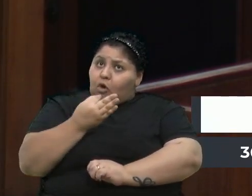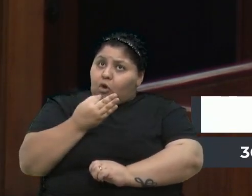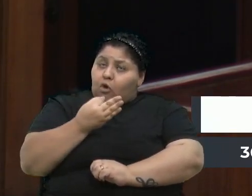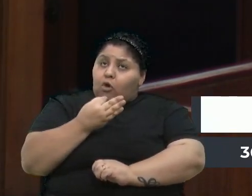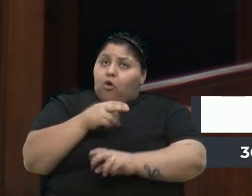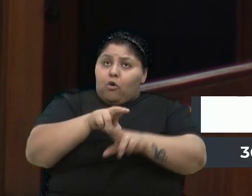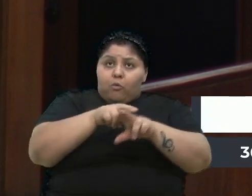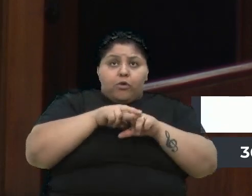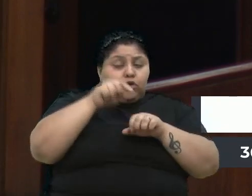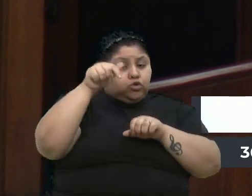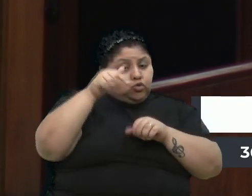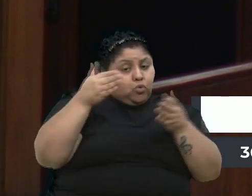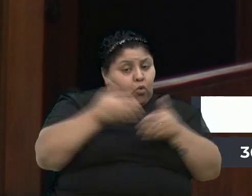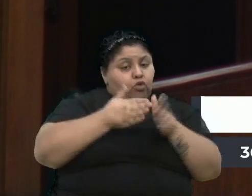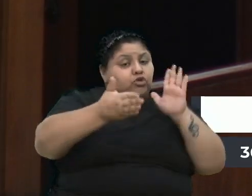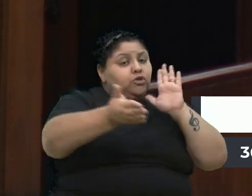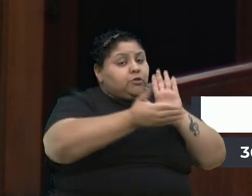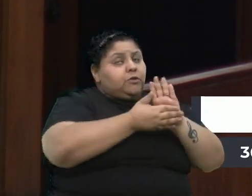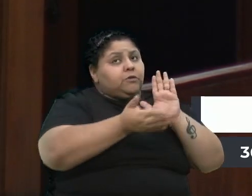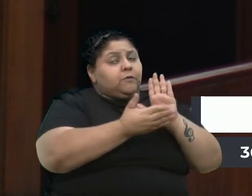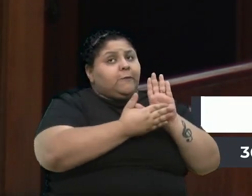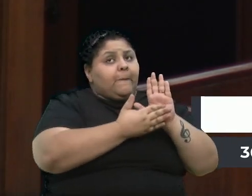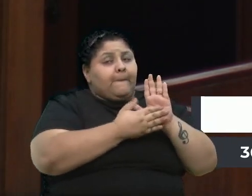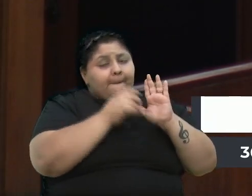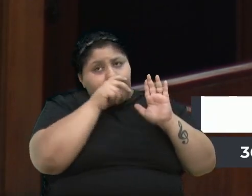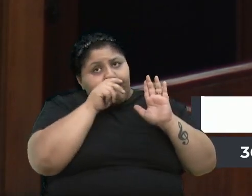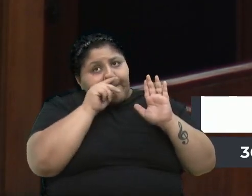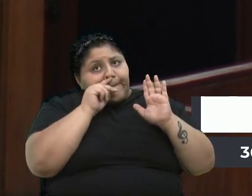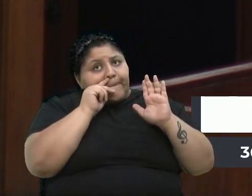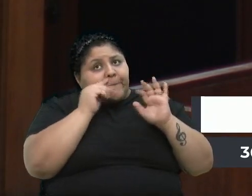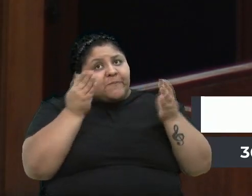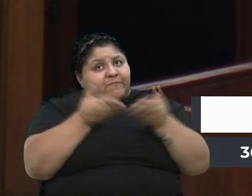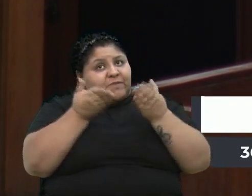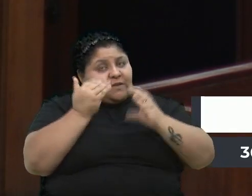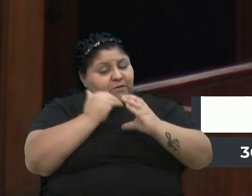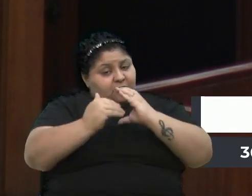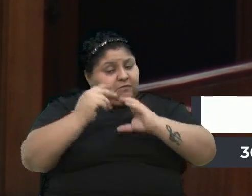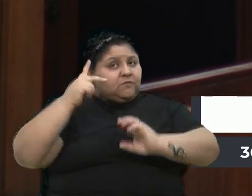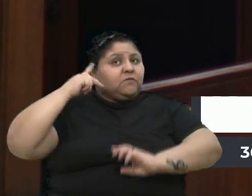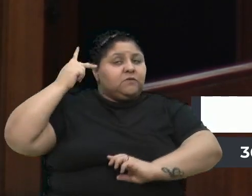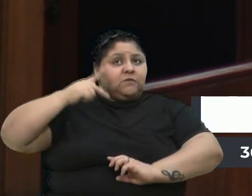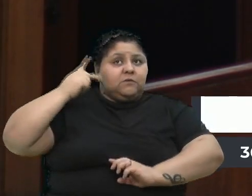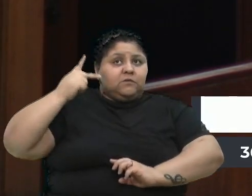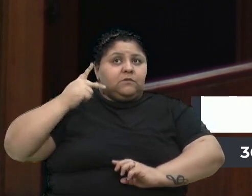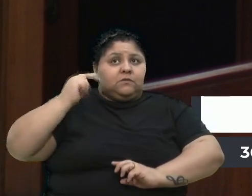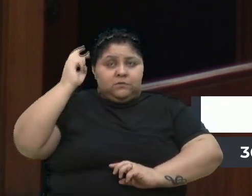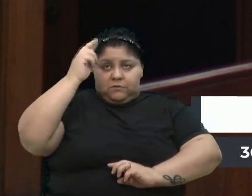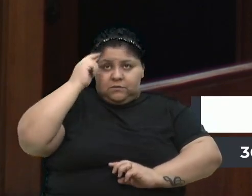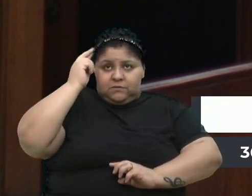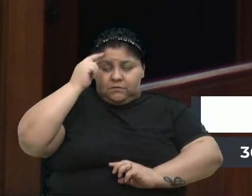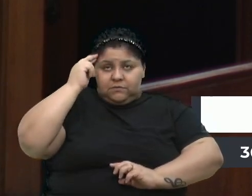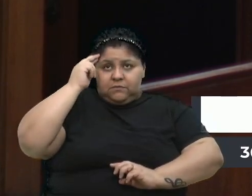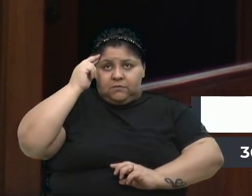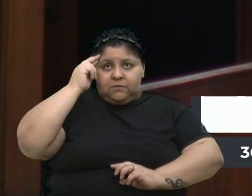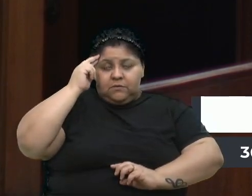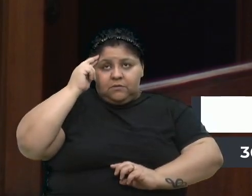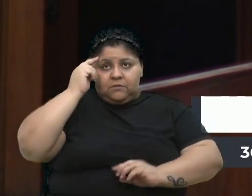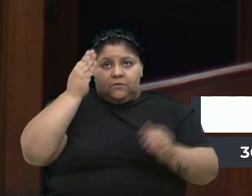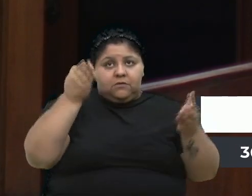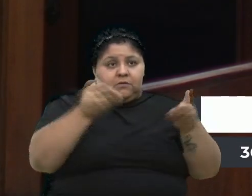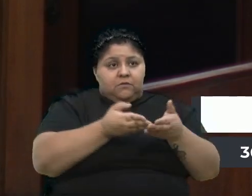hoje, né, já encaminhei ao vereador presidente da CPI, Rafael Bueno, que o